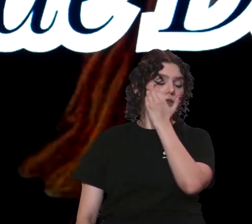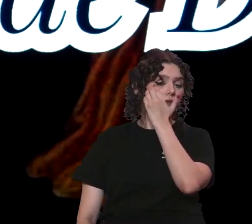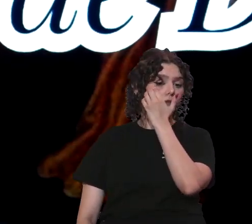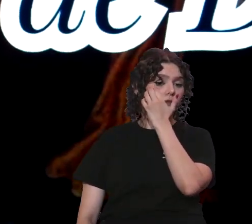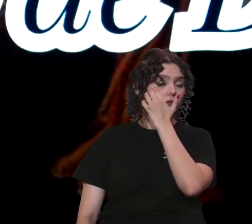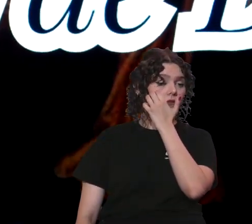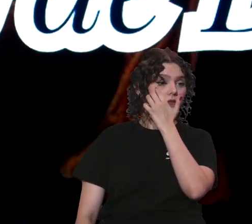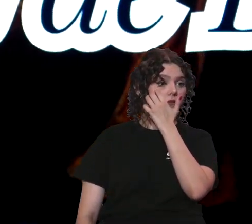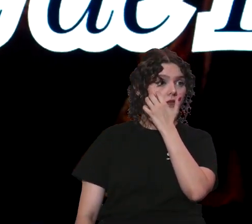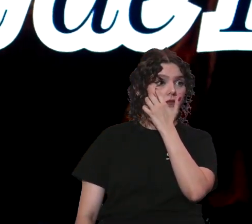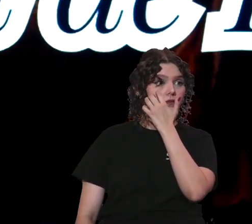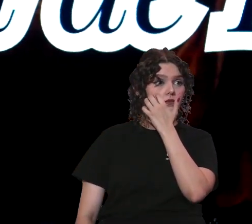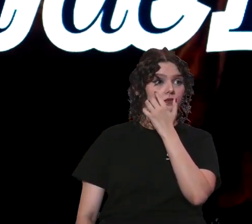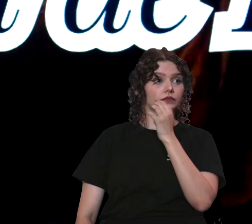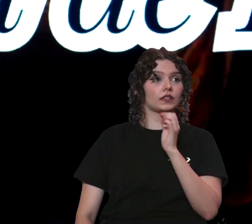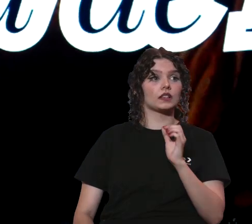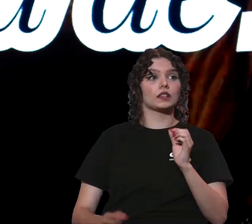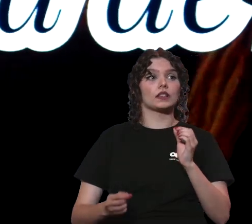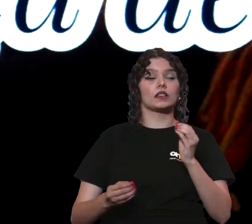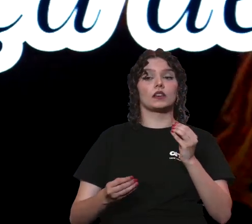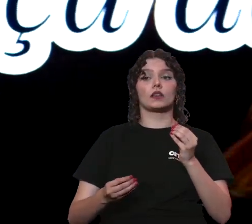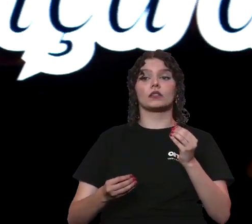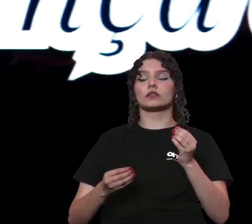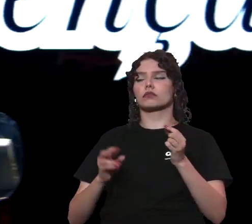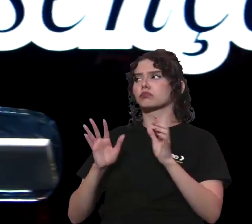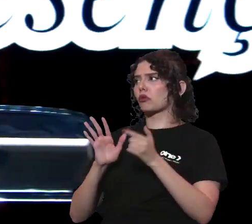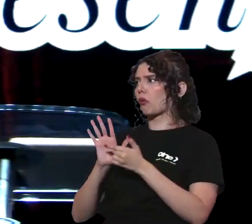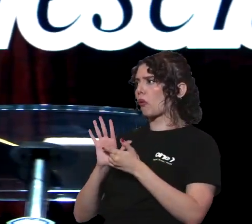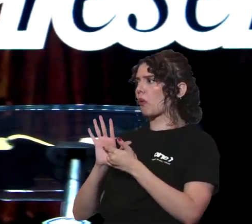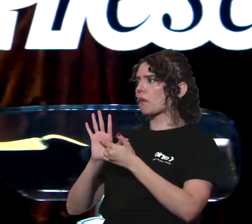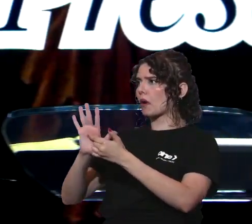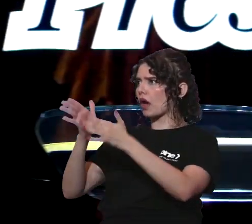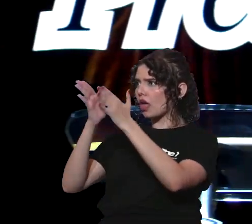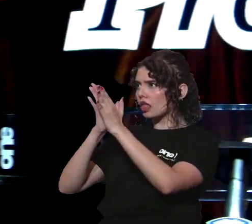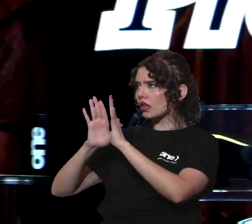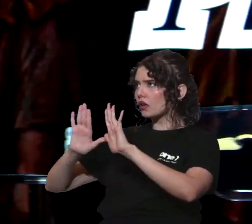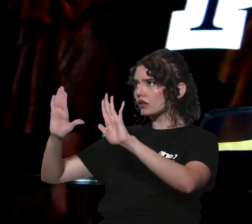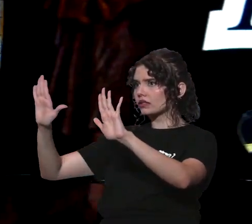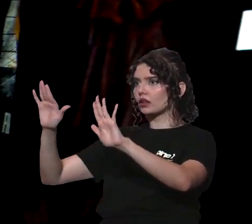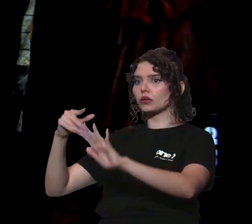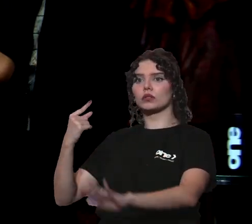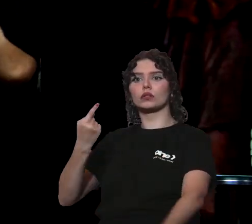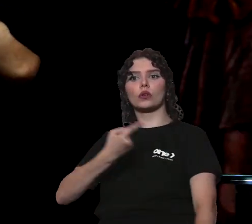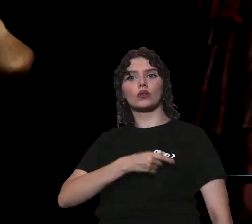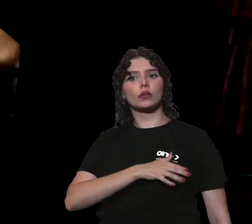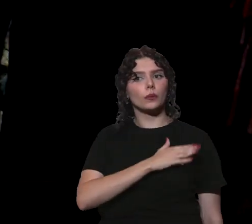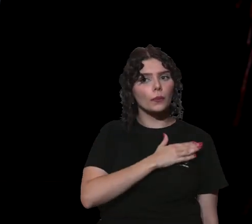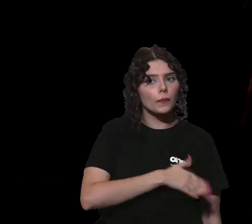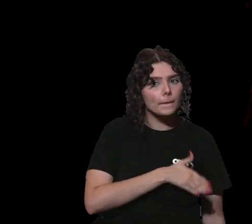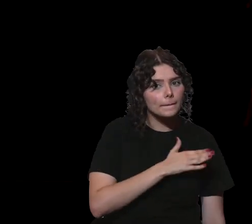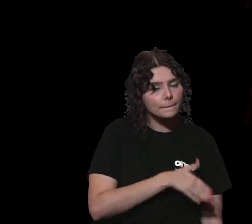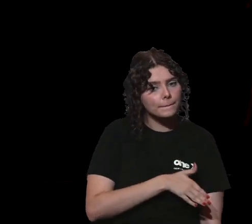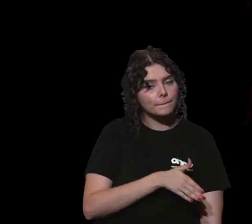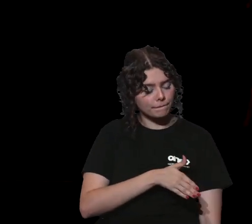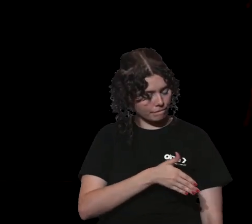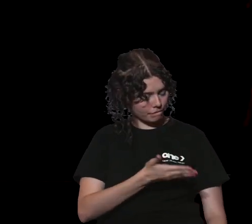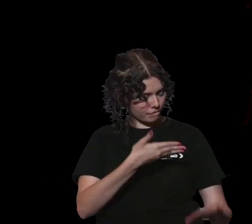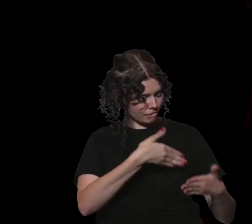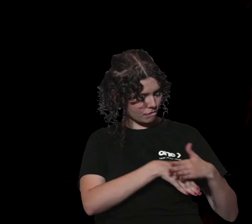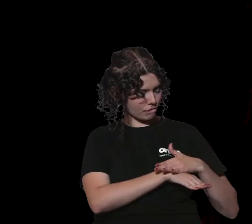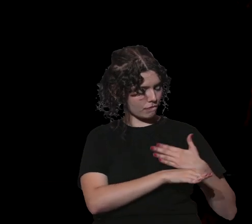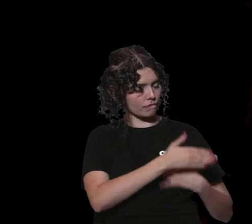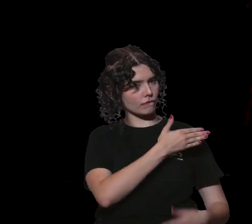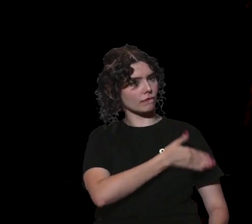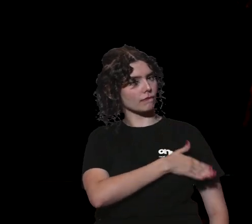Essas expressões de adoração mostram o que estão dentro do nosso coração. E a gente vê que dentro do coração de